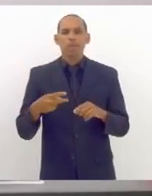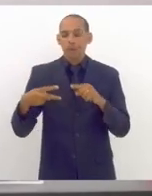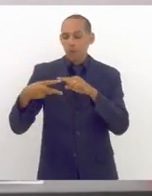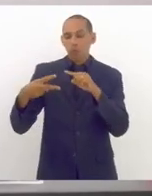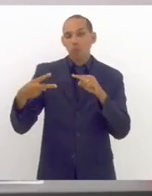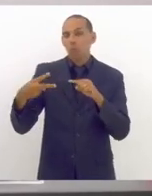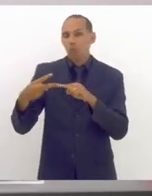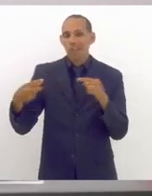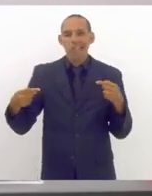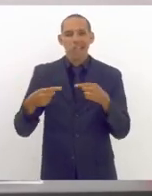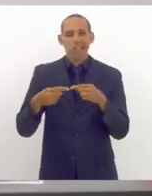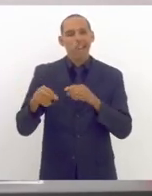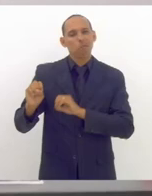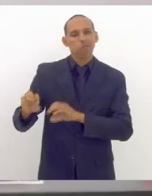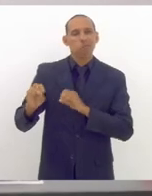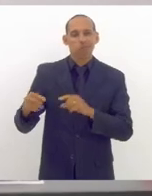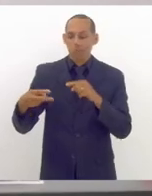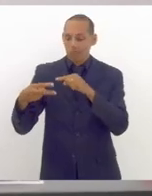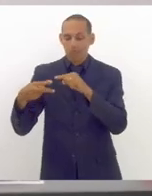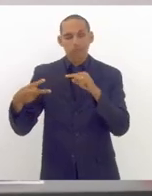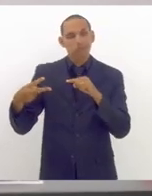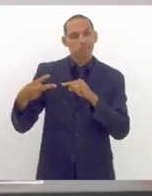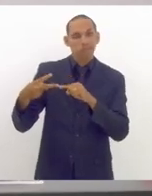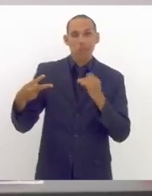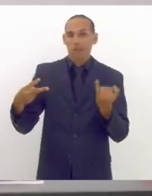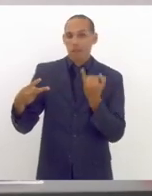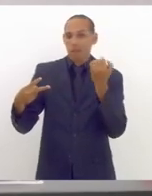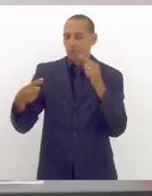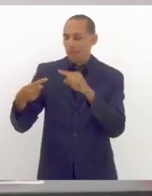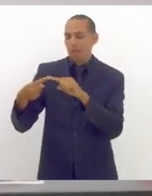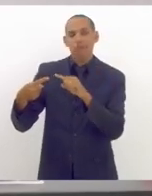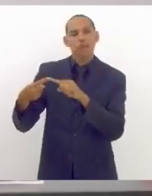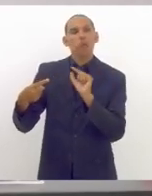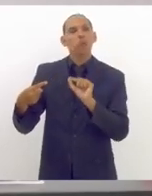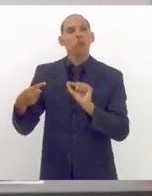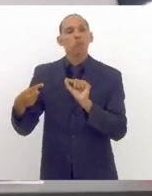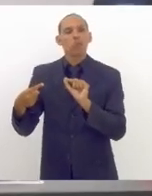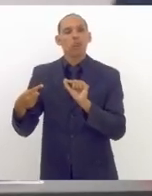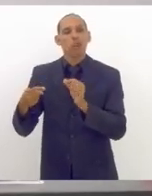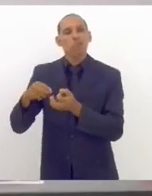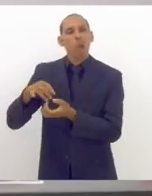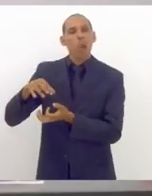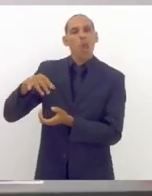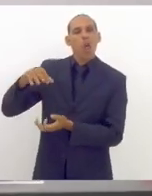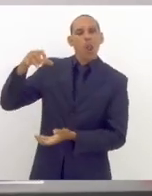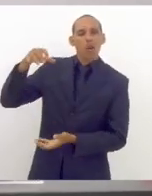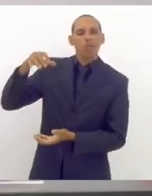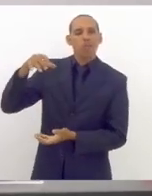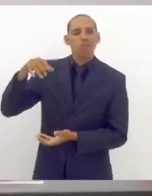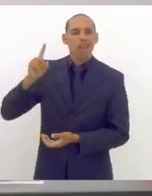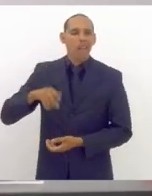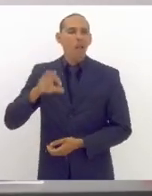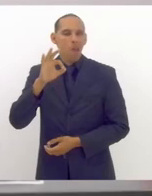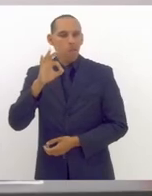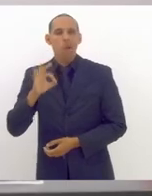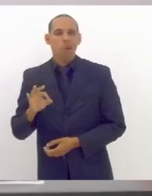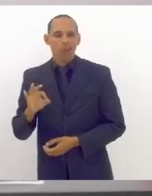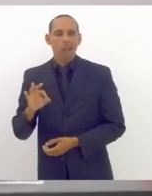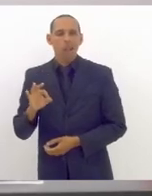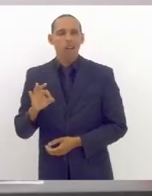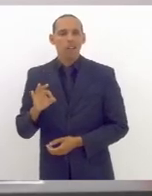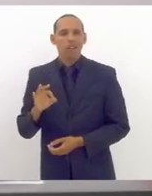relativas à educação e essas são muito importantes uma é o volume ou seja o percentual que vai